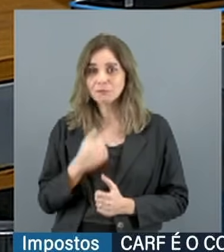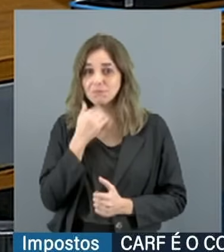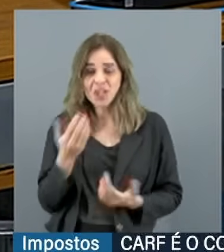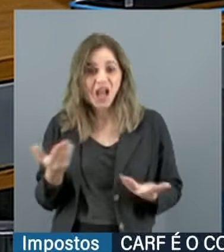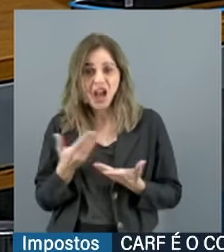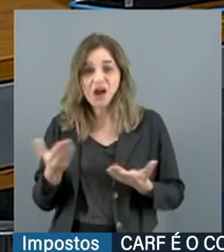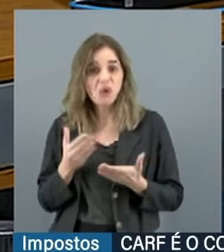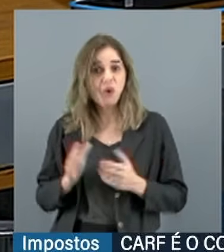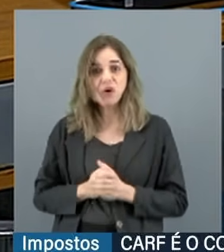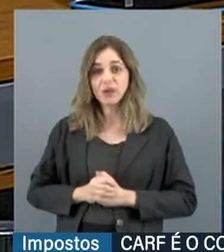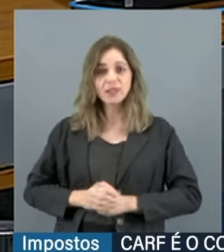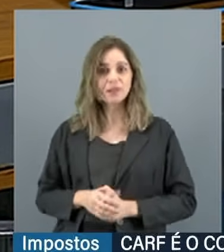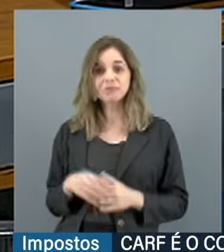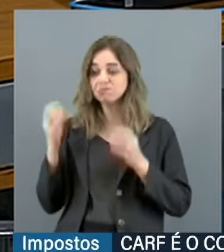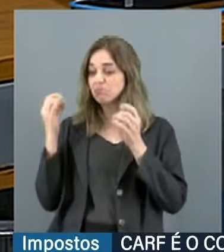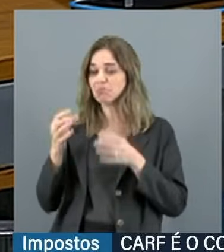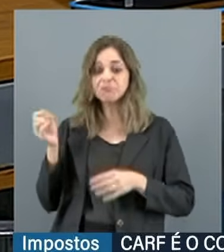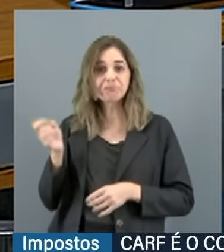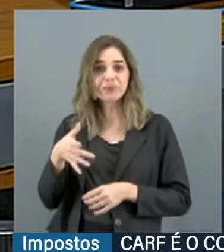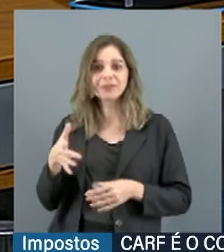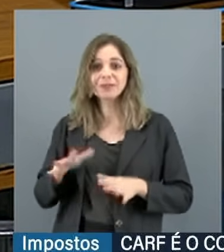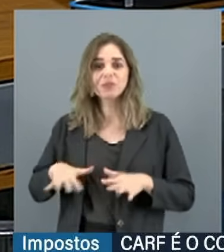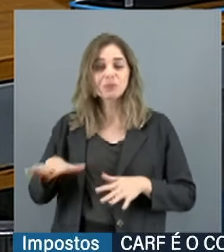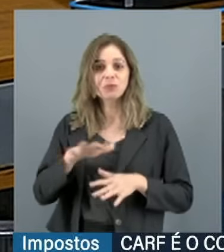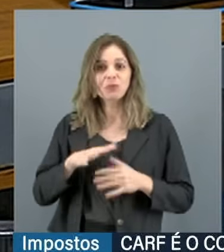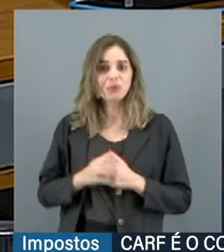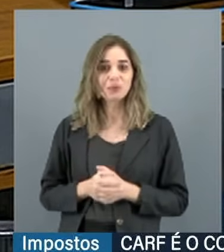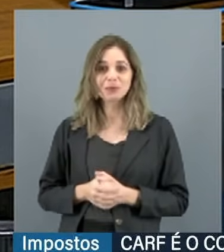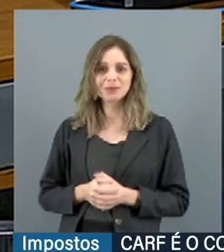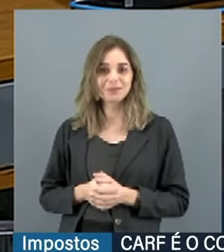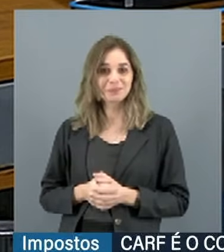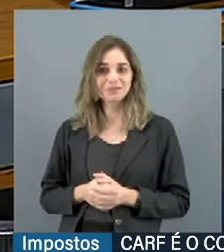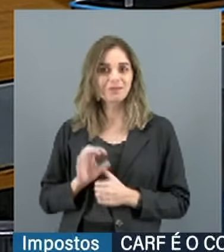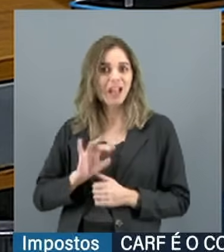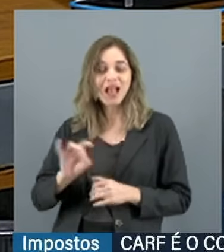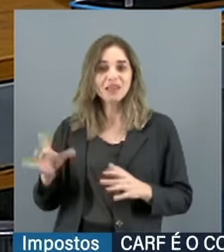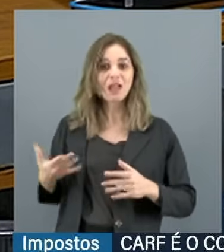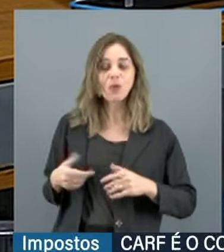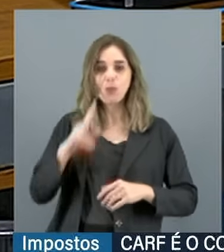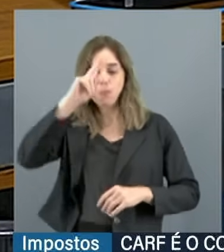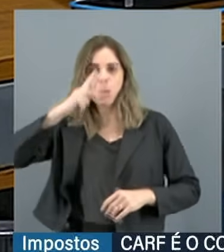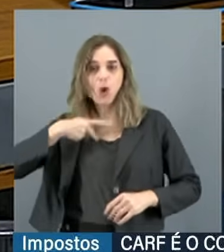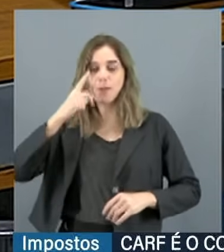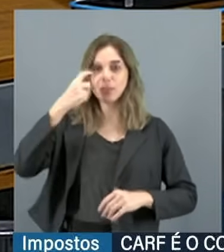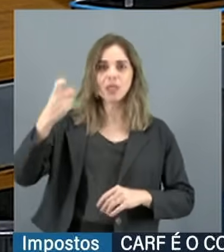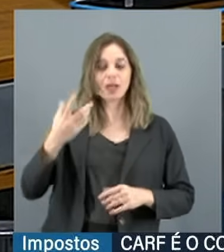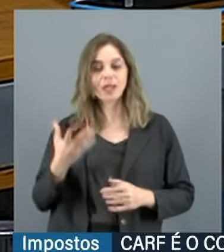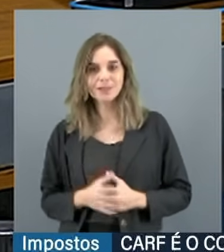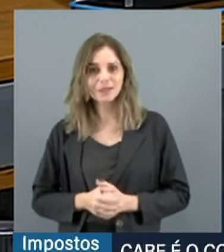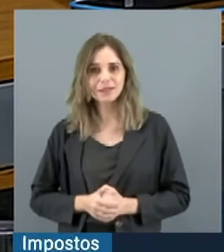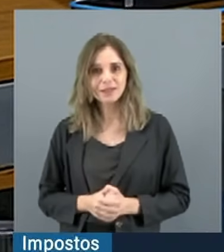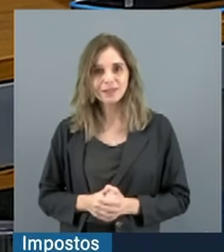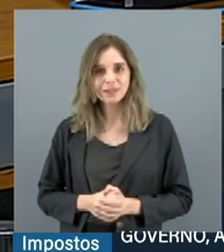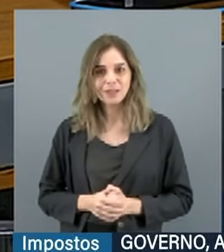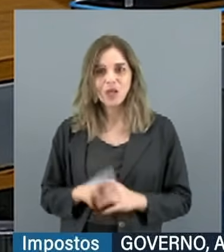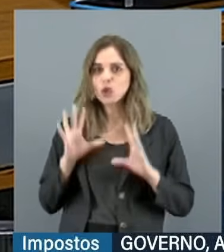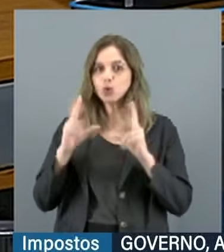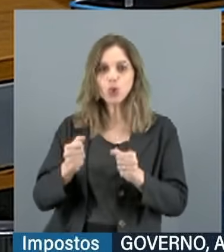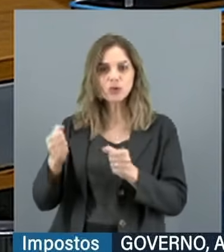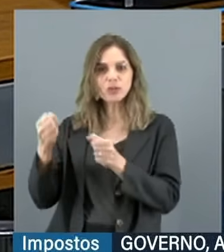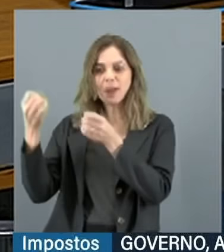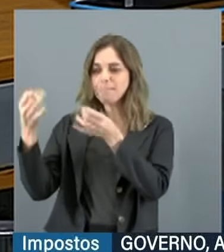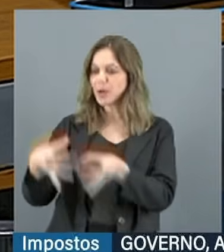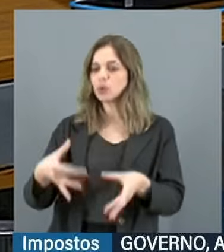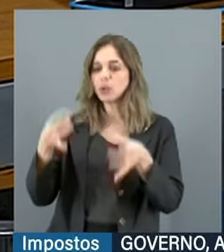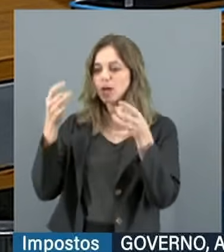por si e o capeta por todos. É mais ou menos isso que a gente pode sentir desse processo. Então, todos são abandonados. O